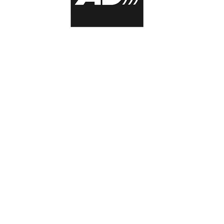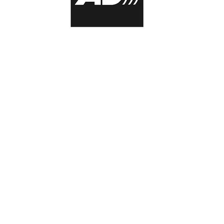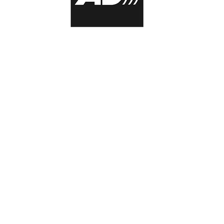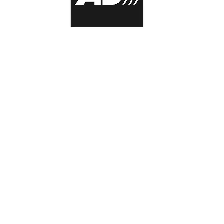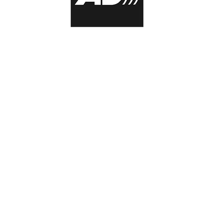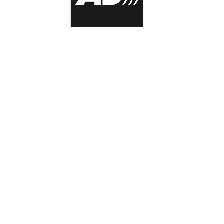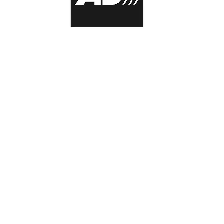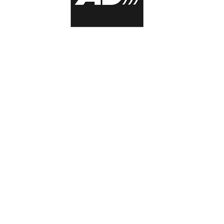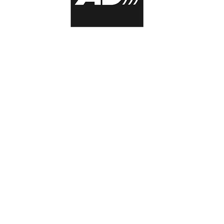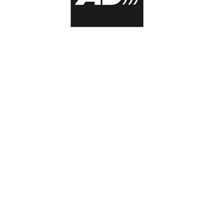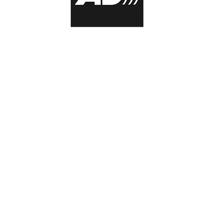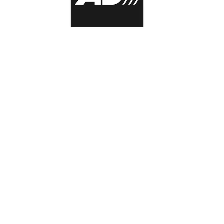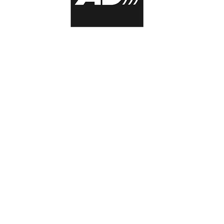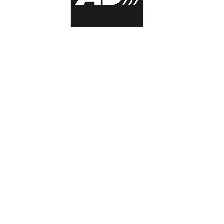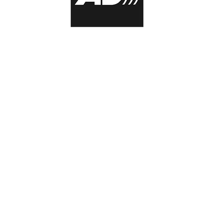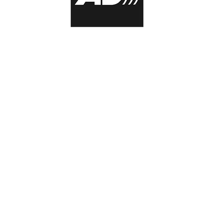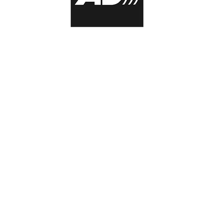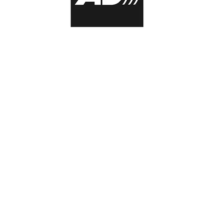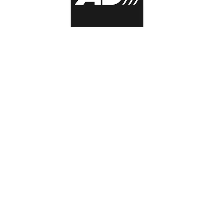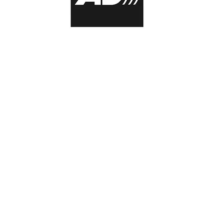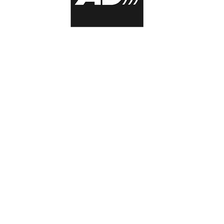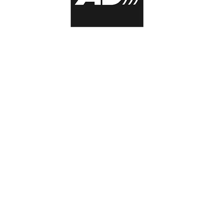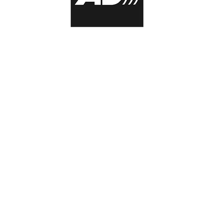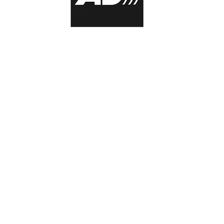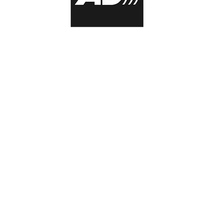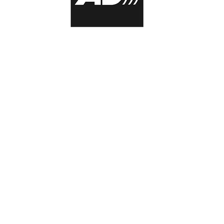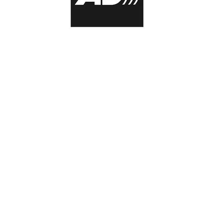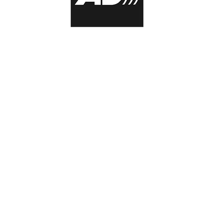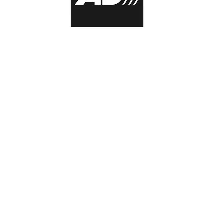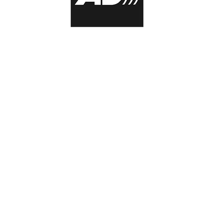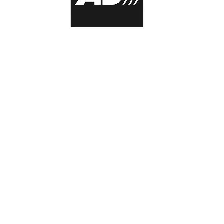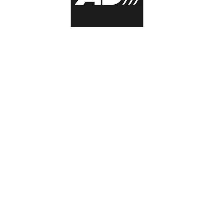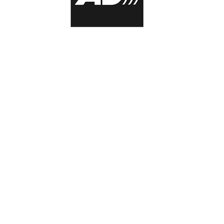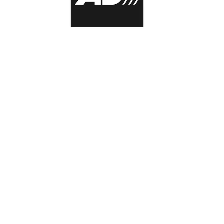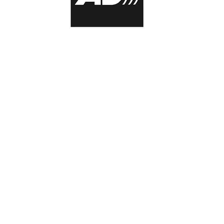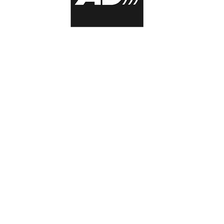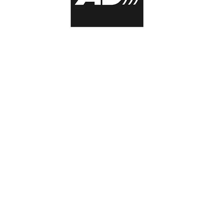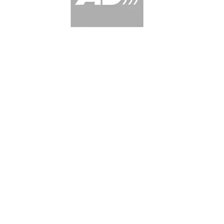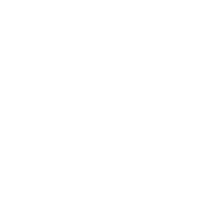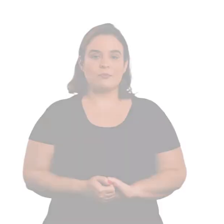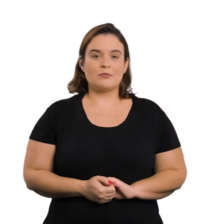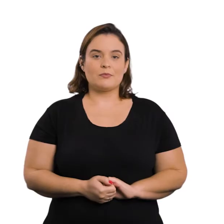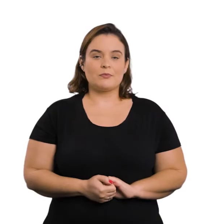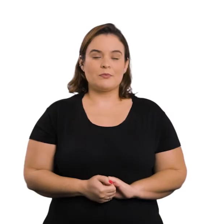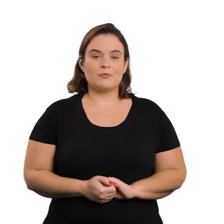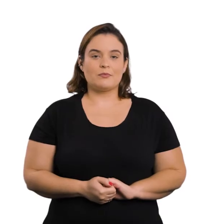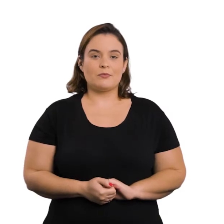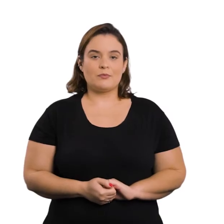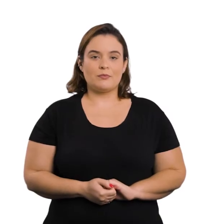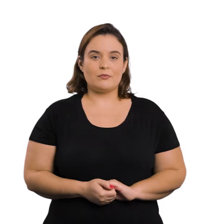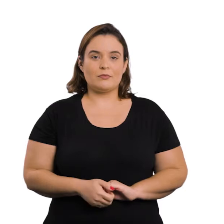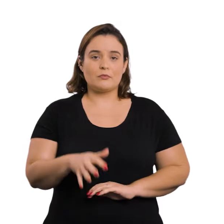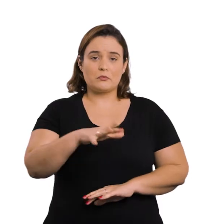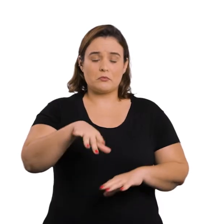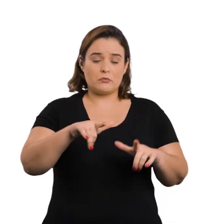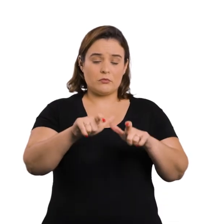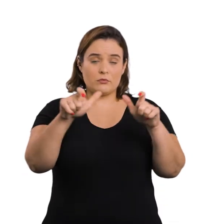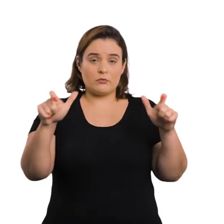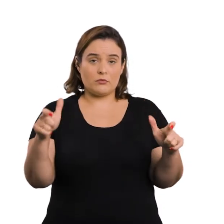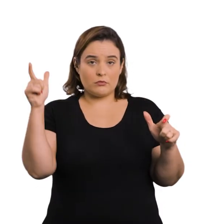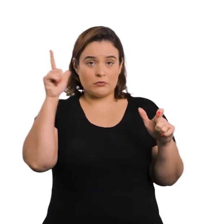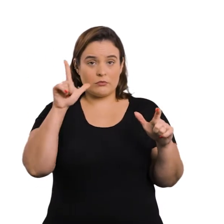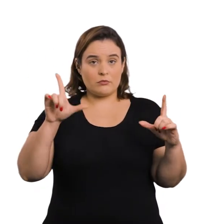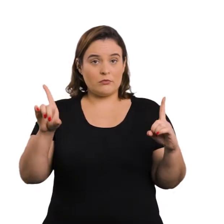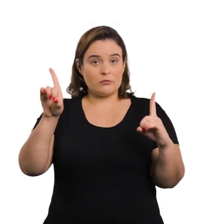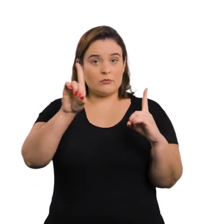registro manual e um único ponto vermelho em sua base representa o sensor de presença. Dimensão e